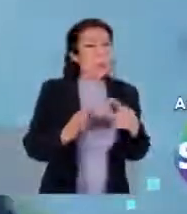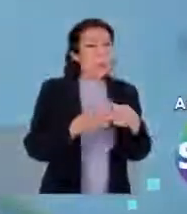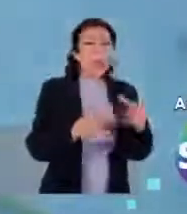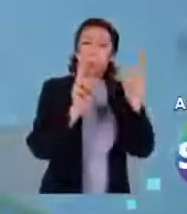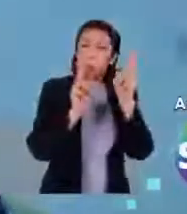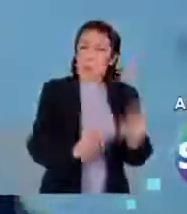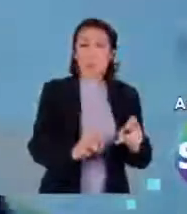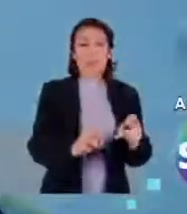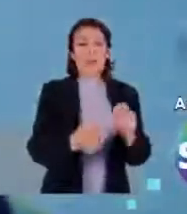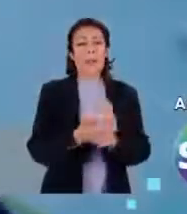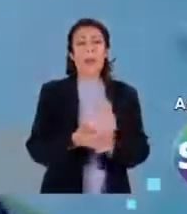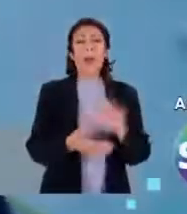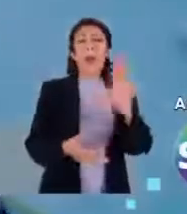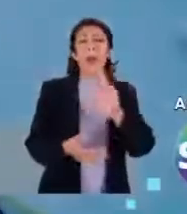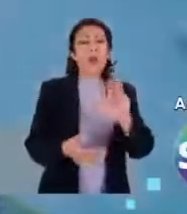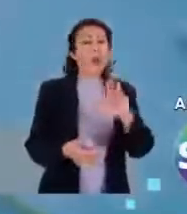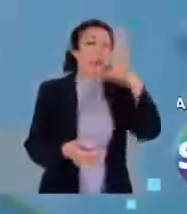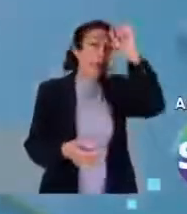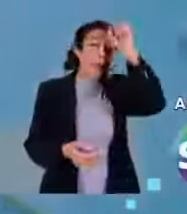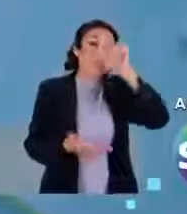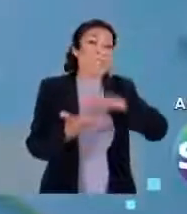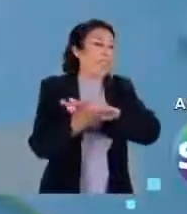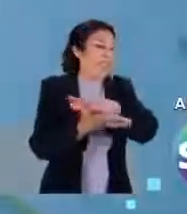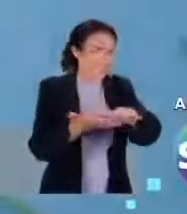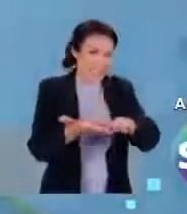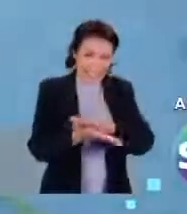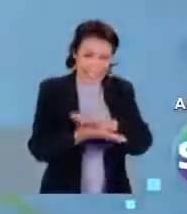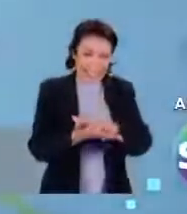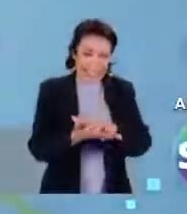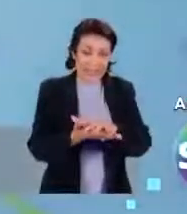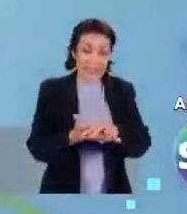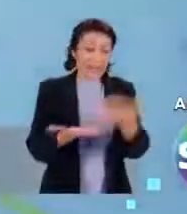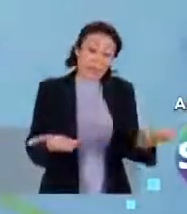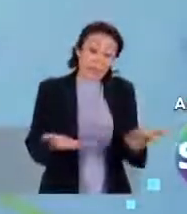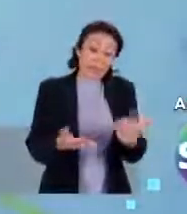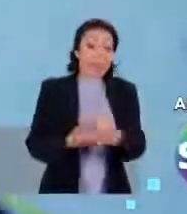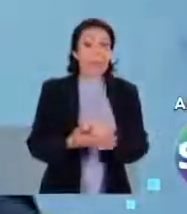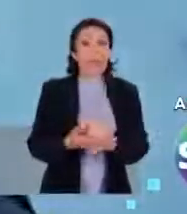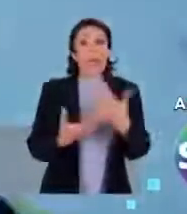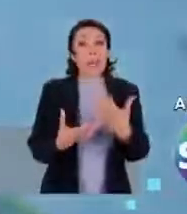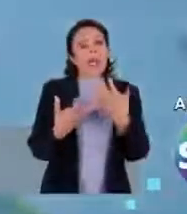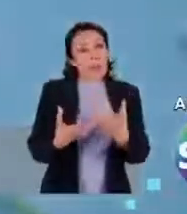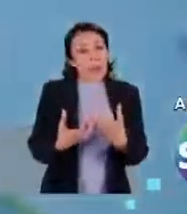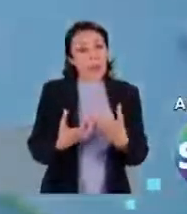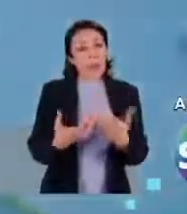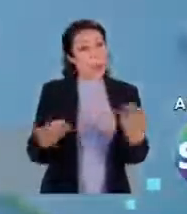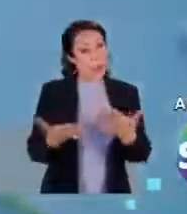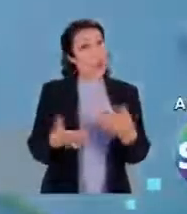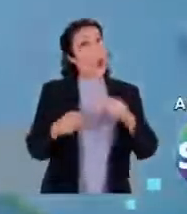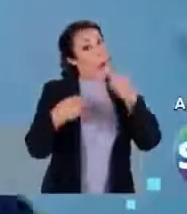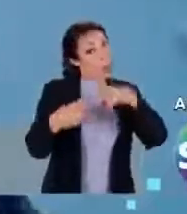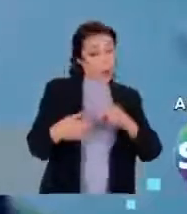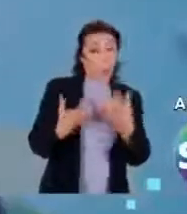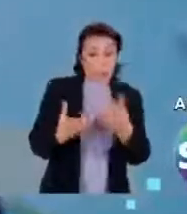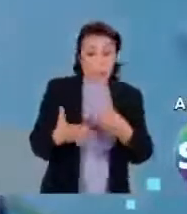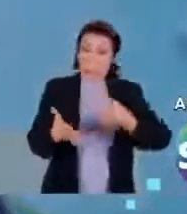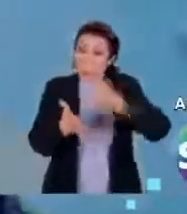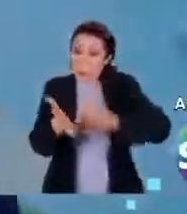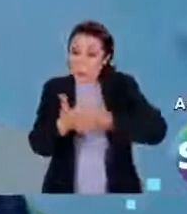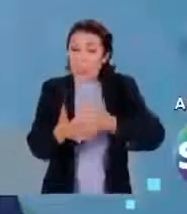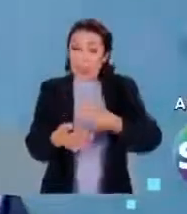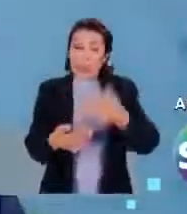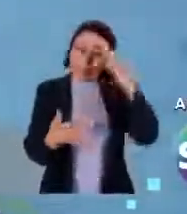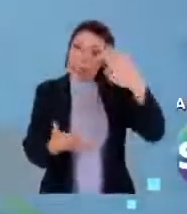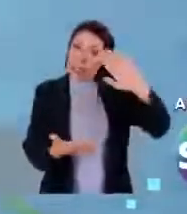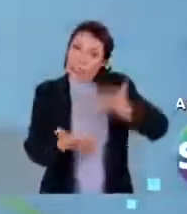a mesma turma o Lula não aprendeu rigorosamente nada e isso é a ciência Eu quero pelo menos vou lutar Tô animado acho que Deus pode me